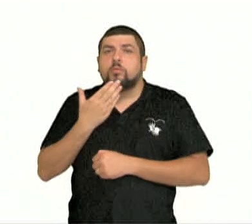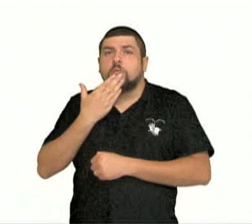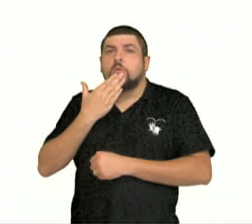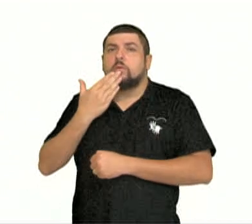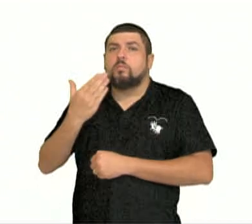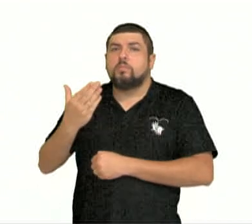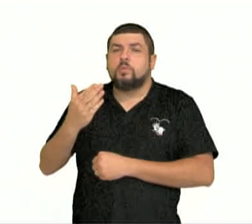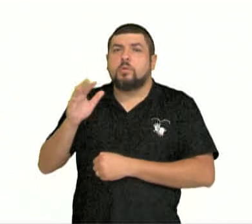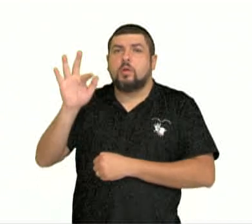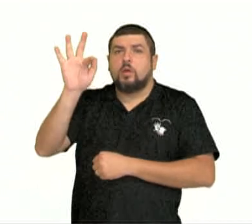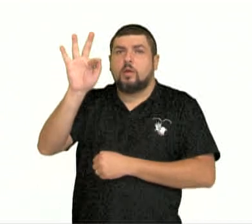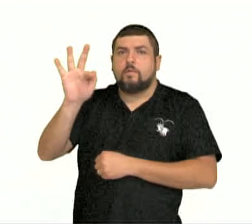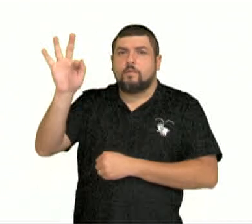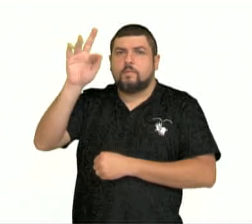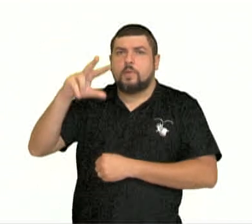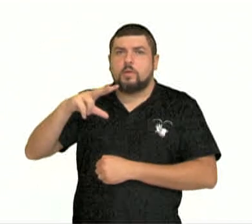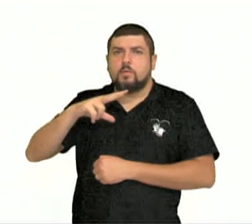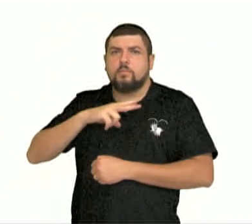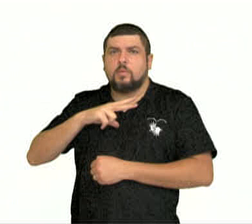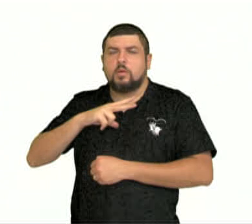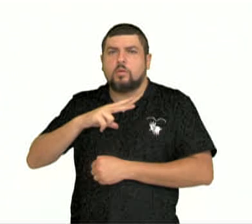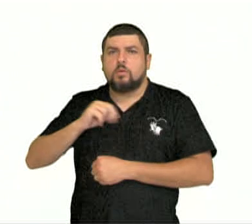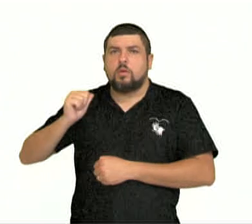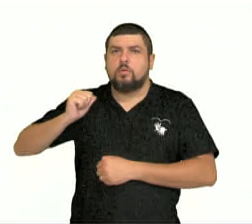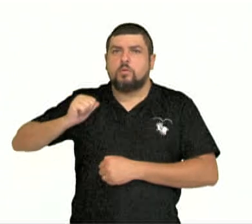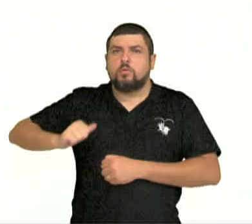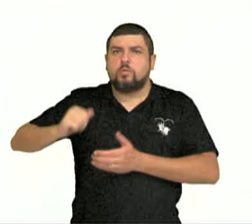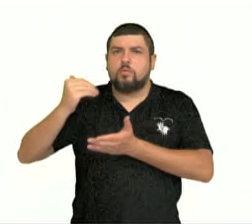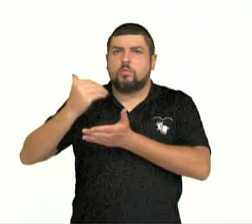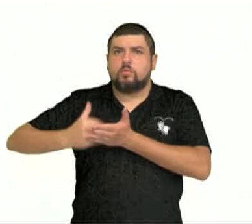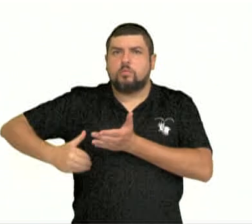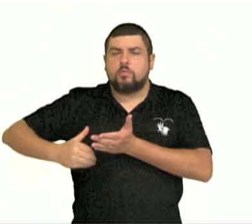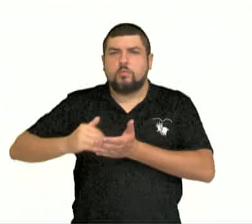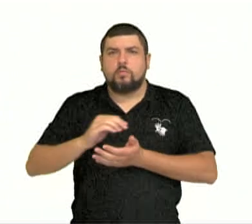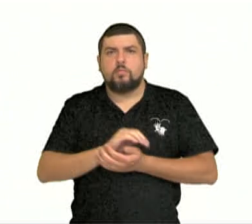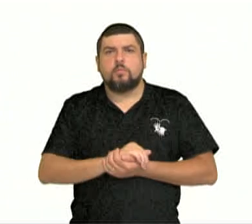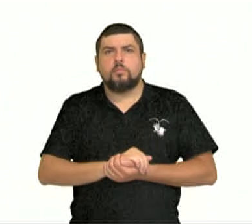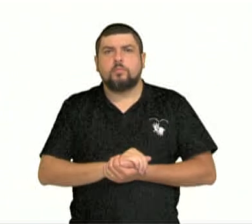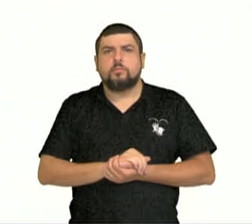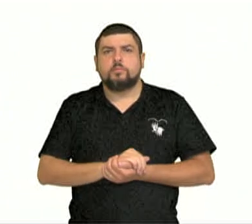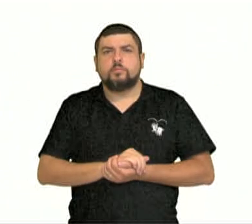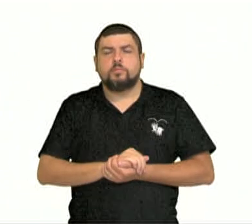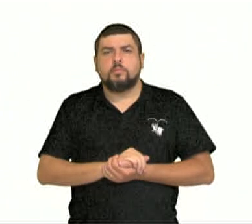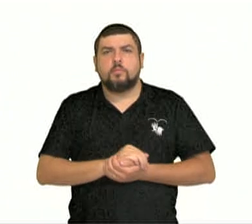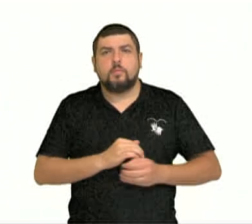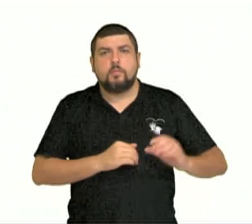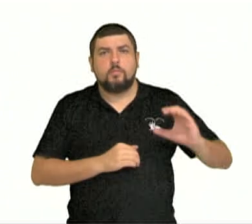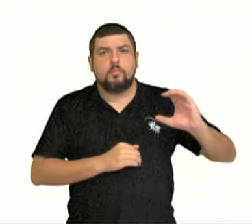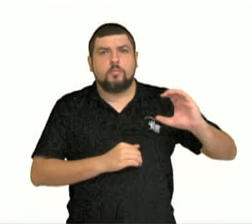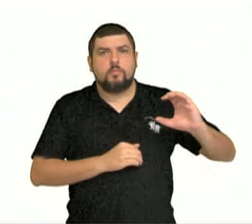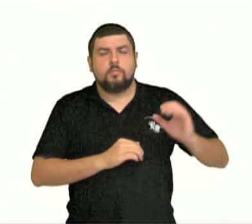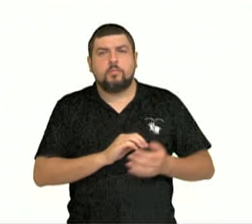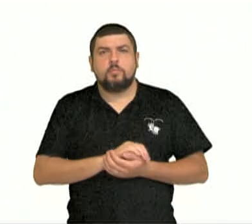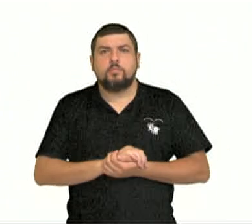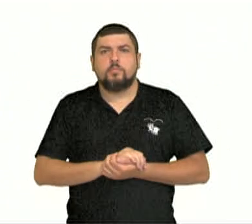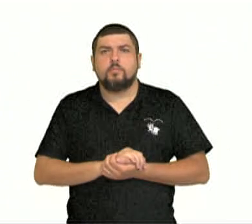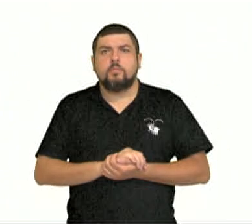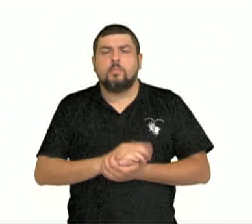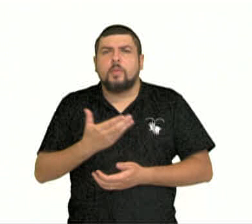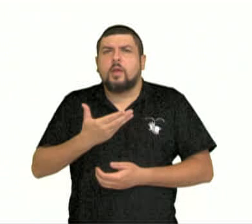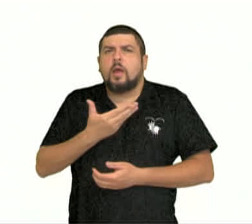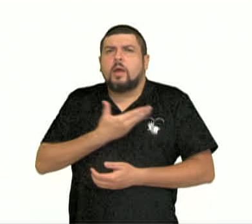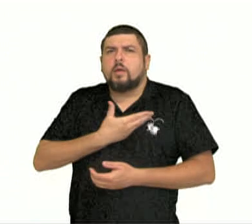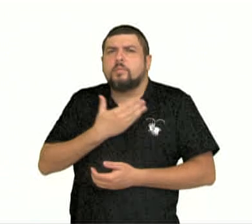à universidade particular em que ele passou no vestibular. Letra C, amiga solicitando a